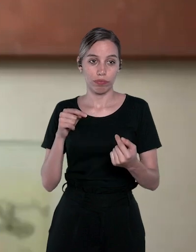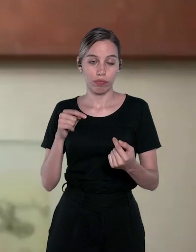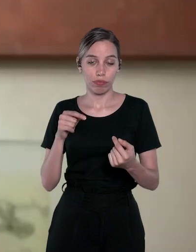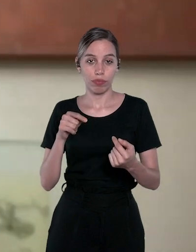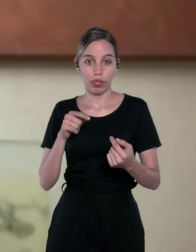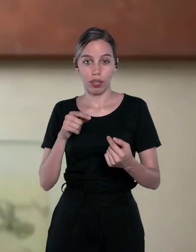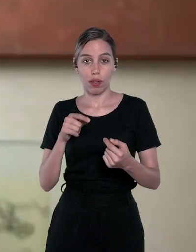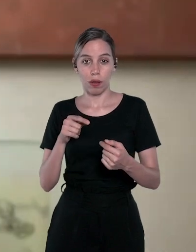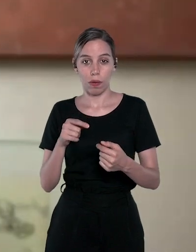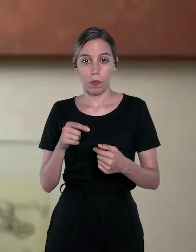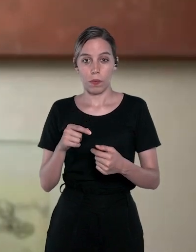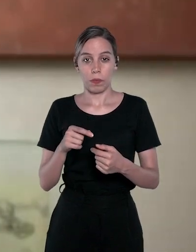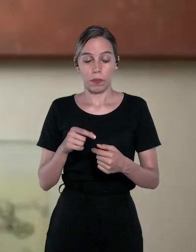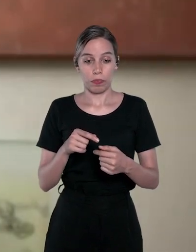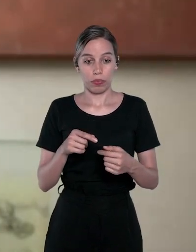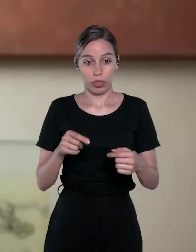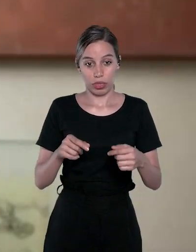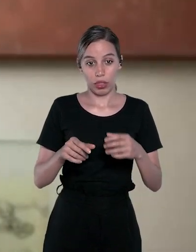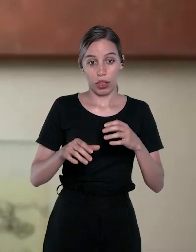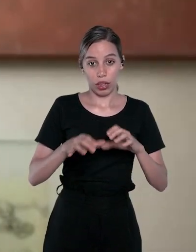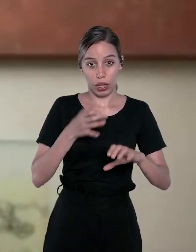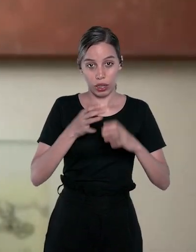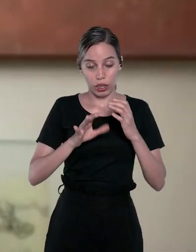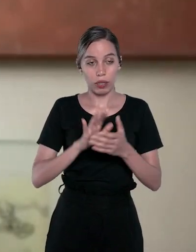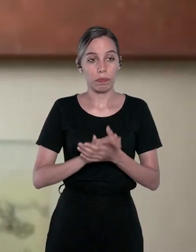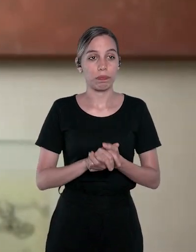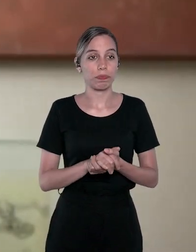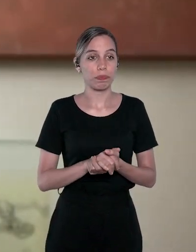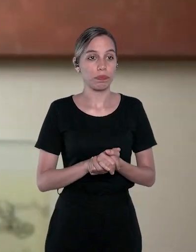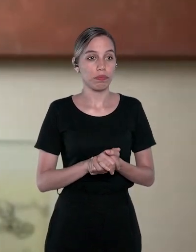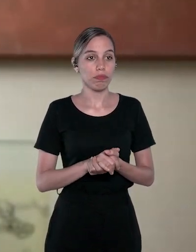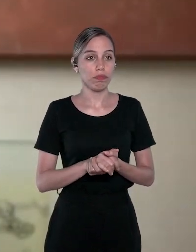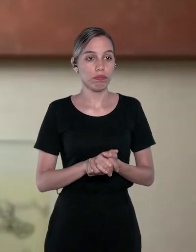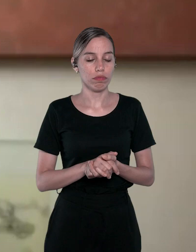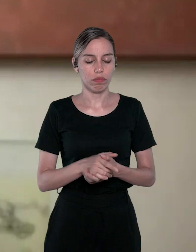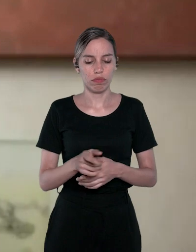é um poema lírico que chama-se Chave de Si.